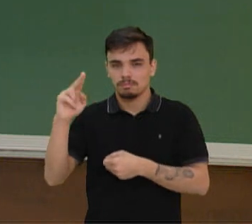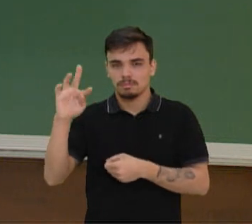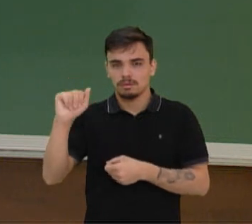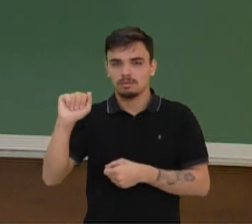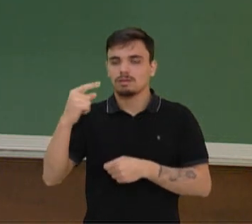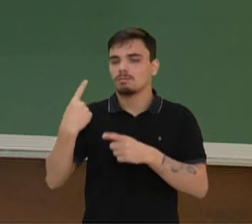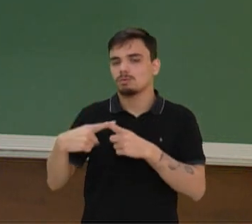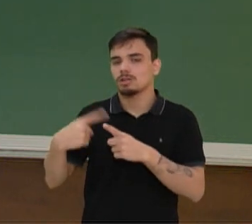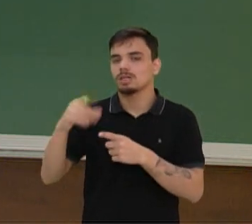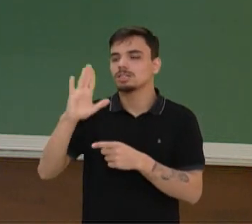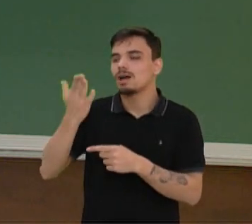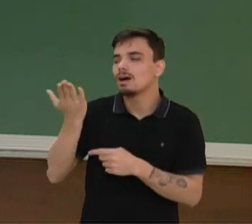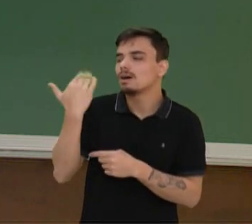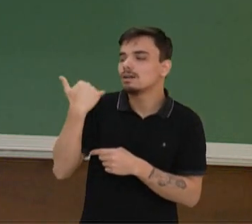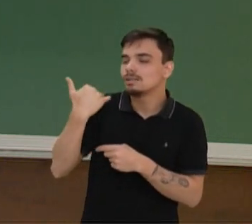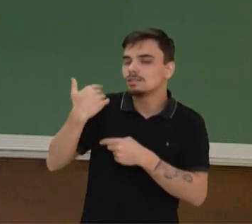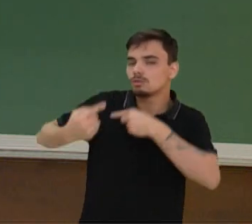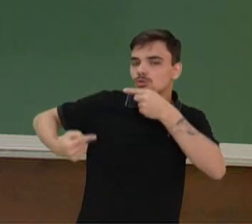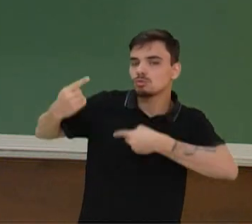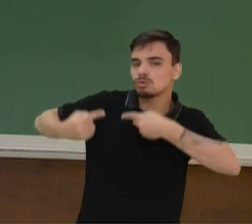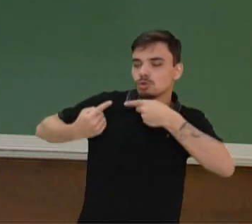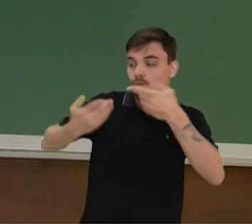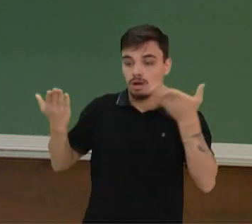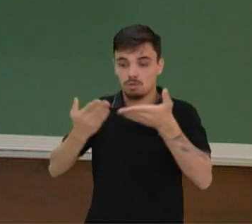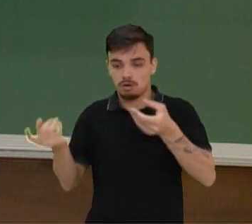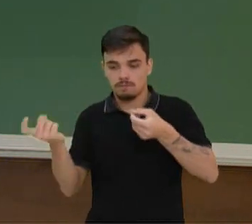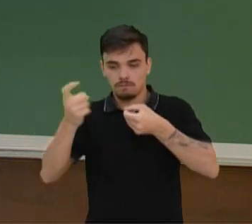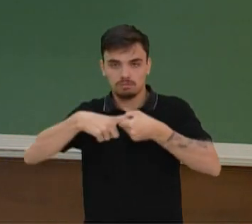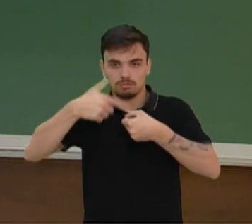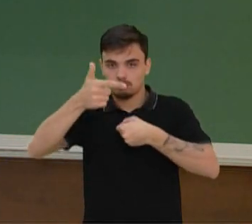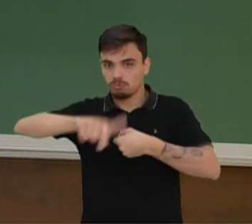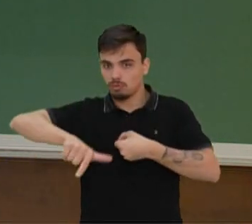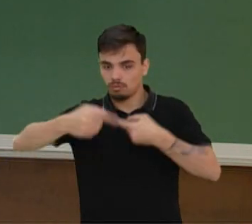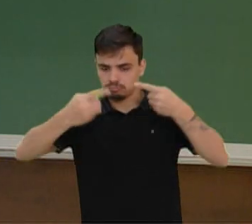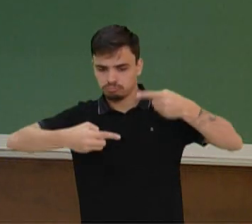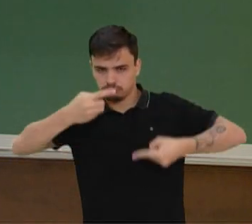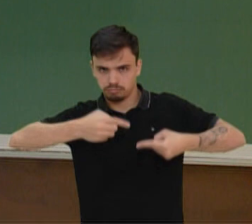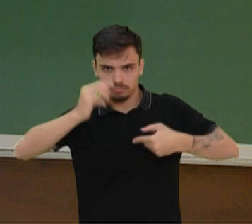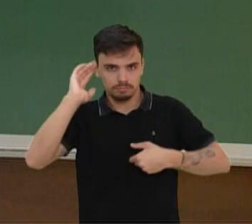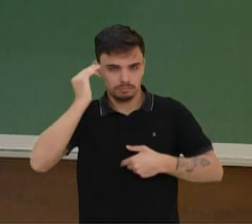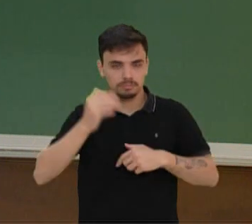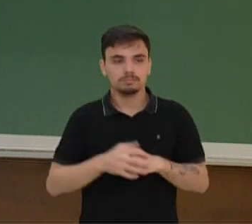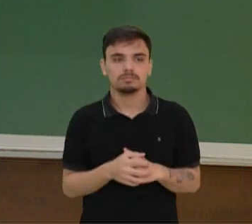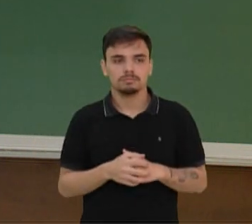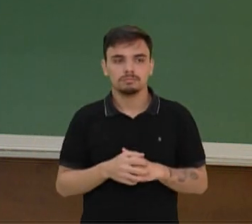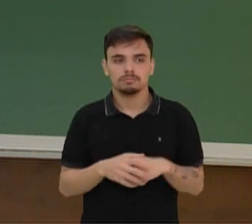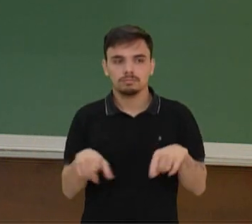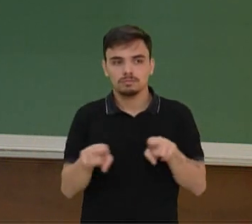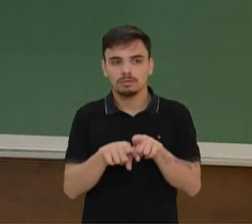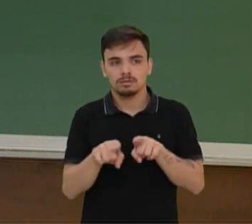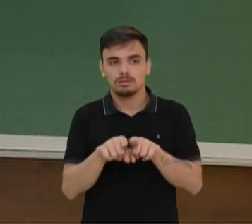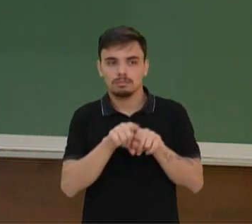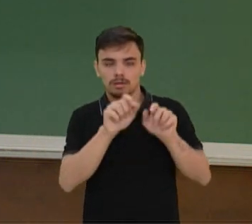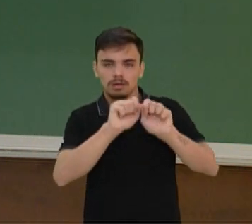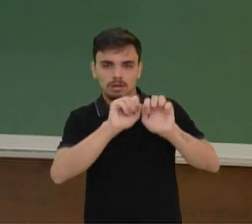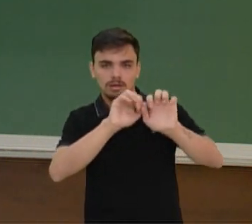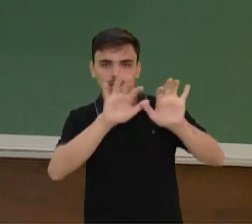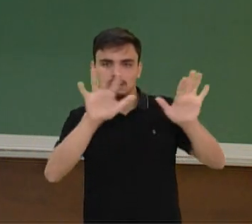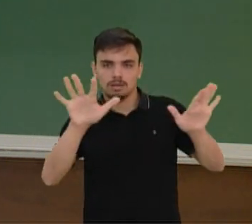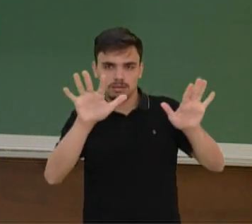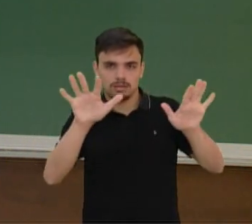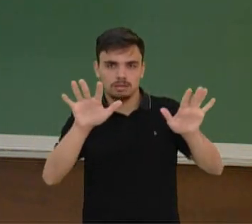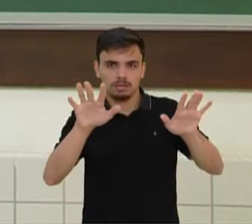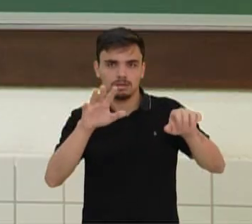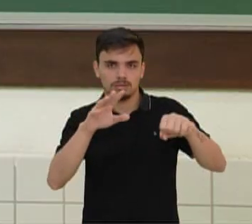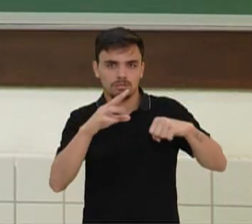Ah, é porque já foi discutido e retomou naquele momento. E localizamos informações explícitas e compreendemos